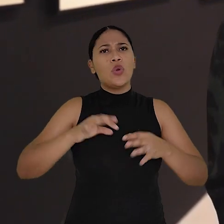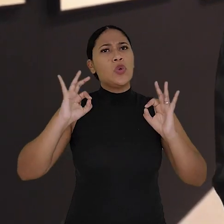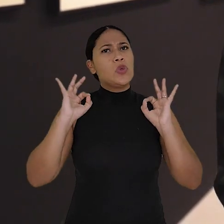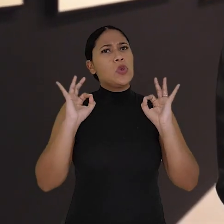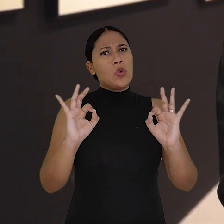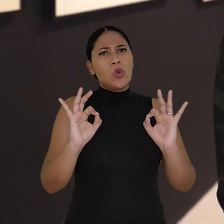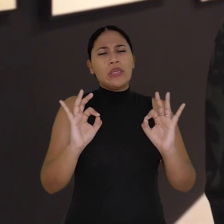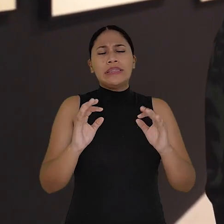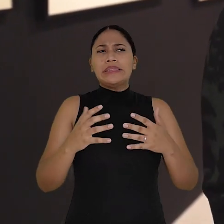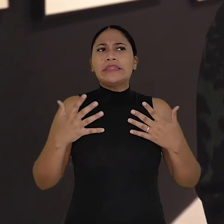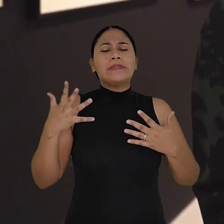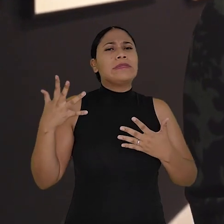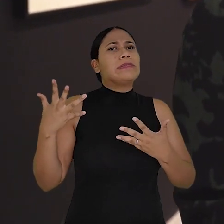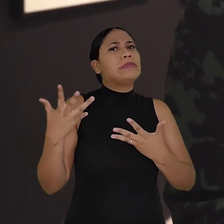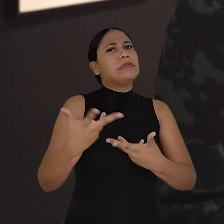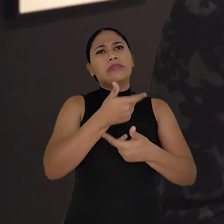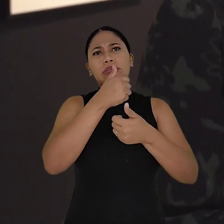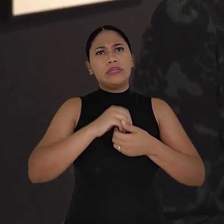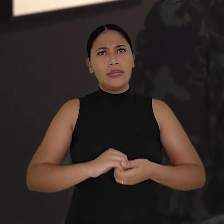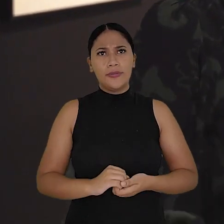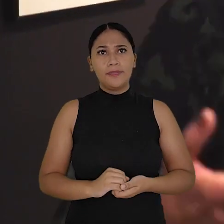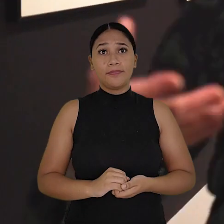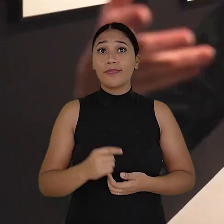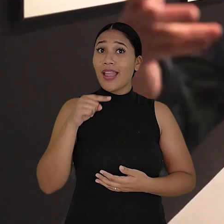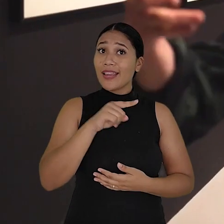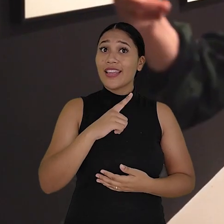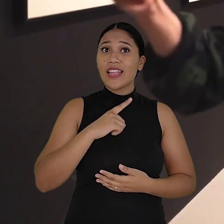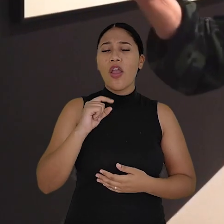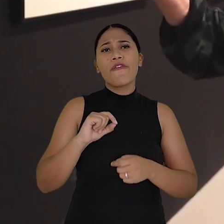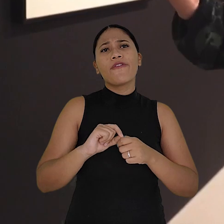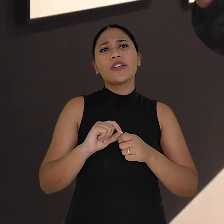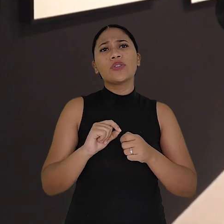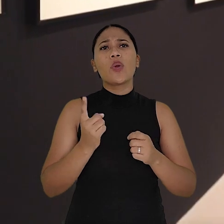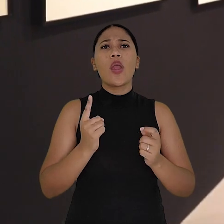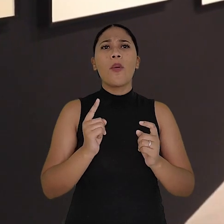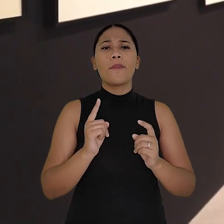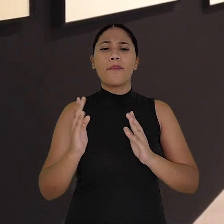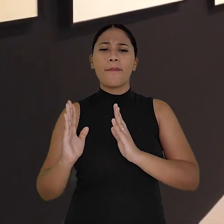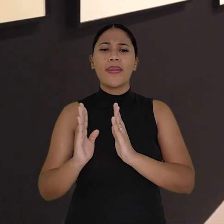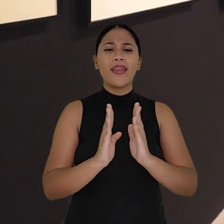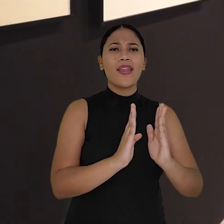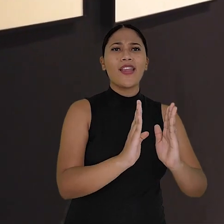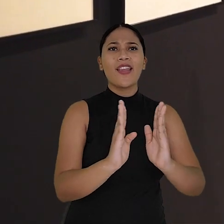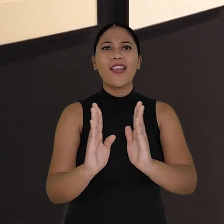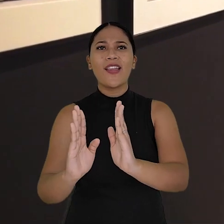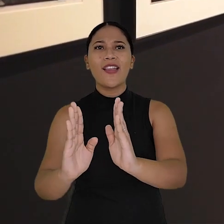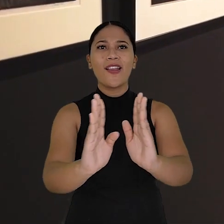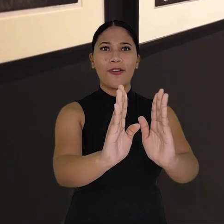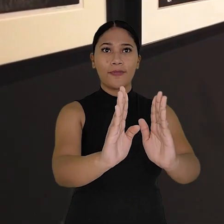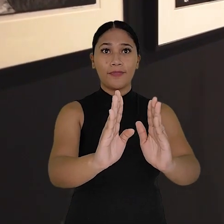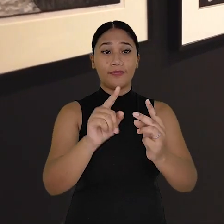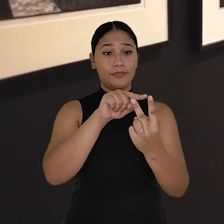assim, absolutamente espetacular. E aqui eu fiz meio que um percurso. Essas